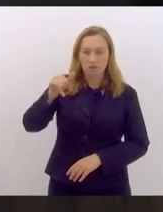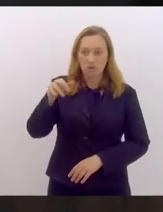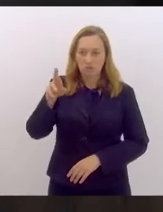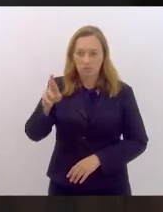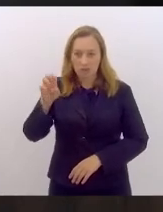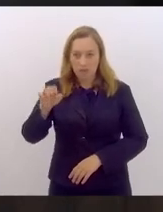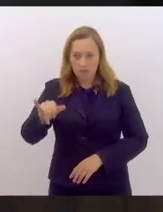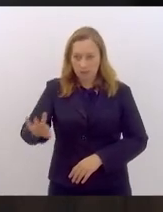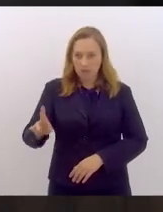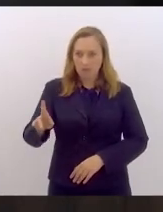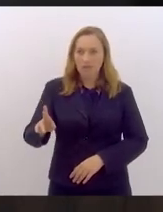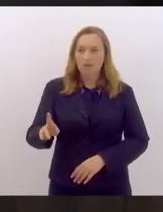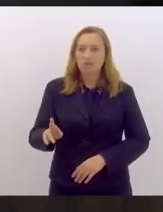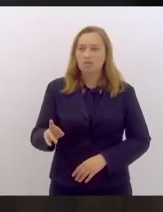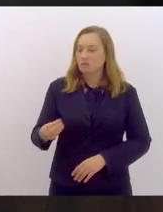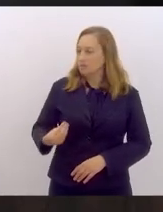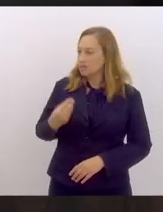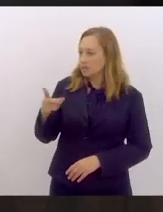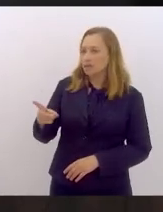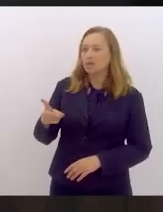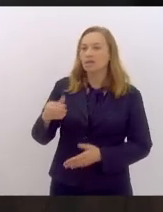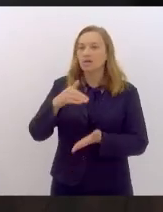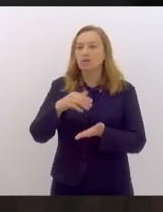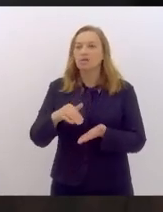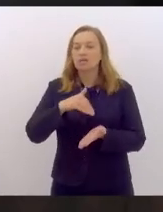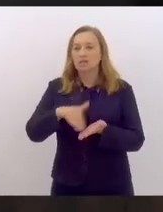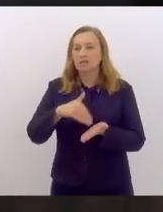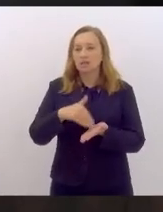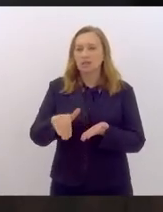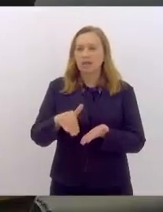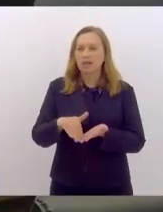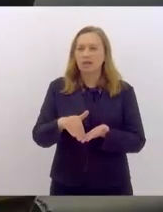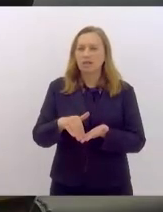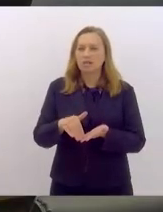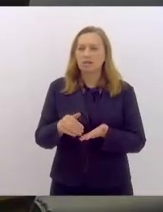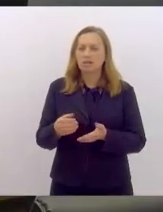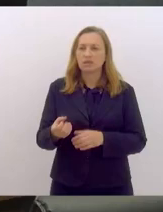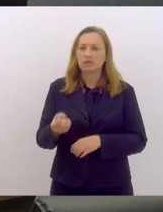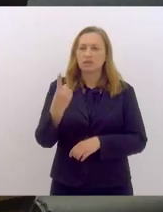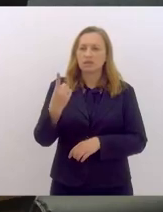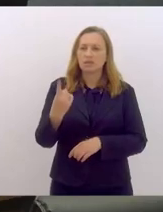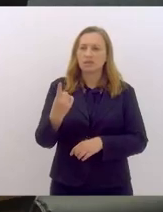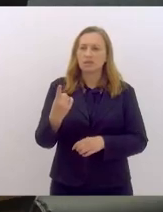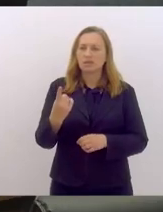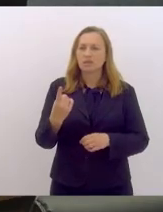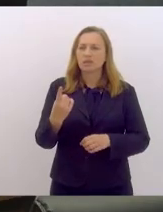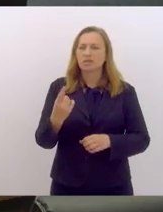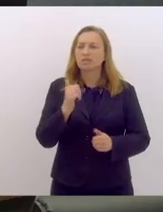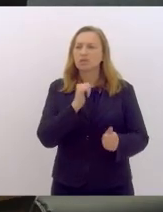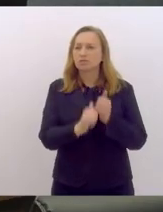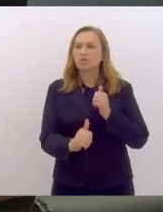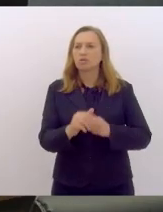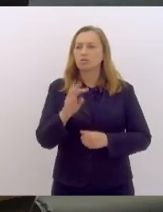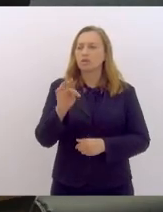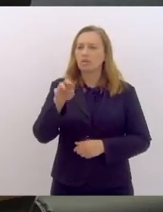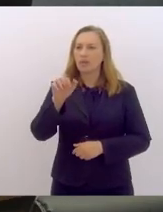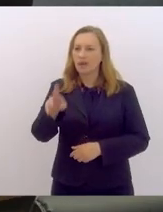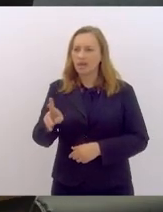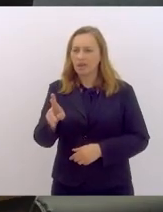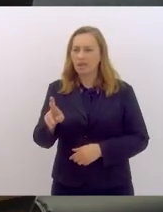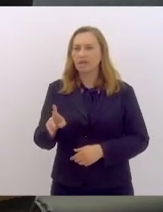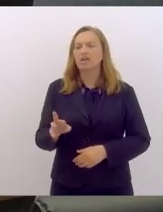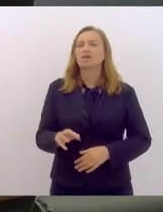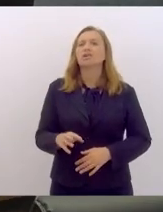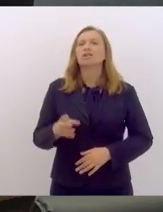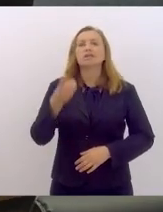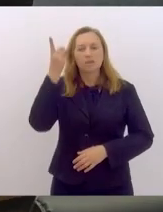Júnior. Está presente o ex-secretário de Estado de Esporte, Gutenberg, seja bem-vindo.